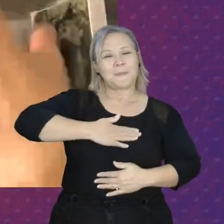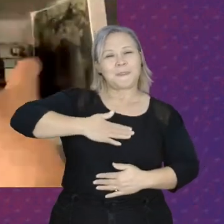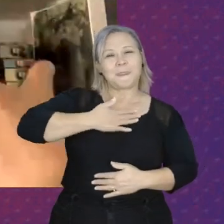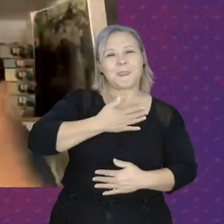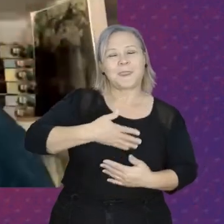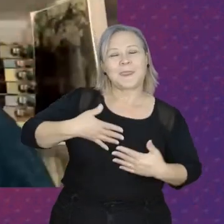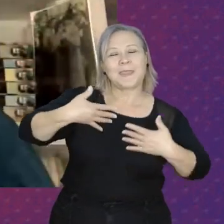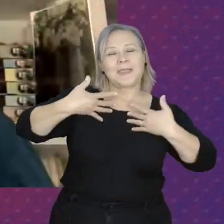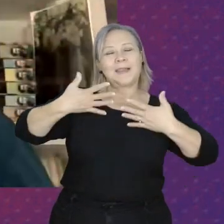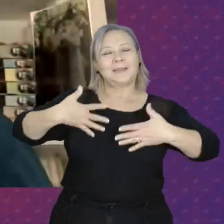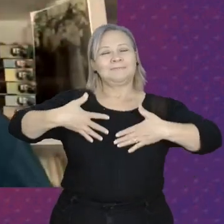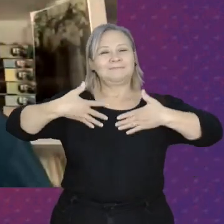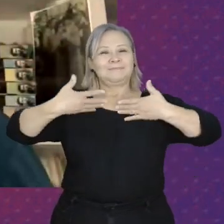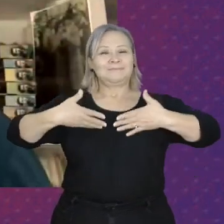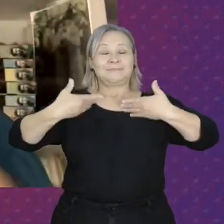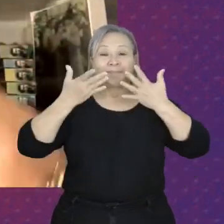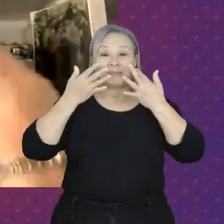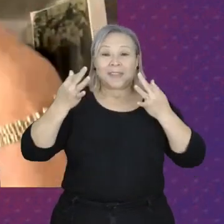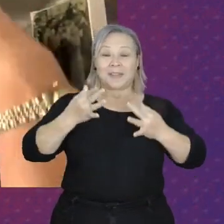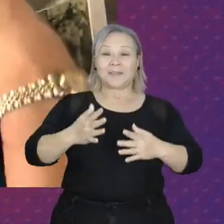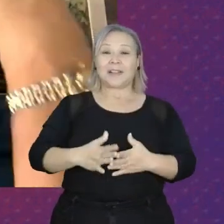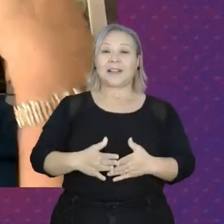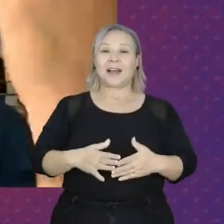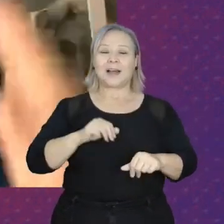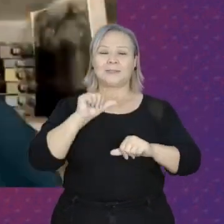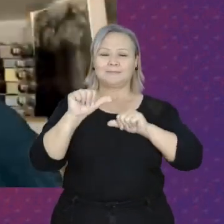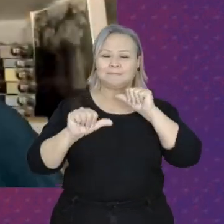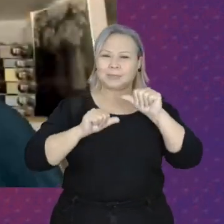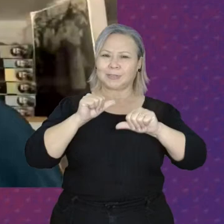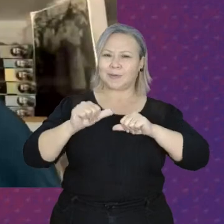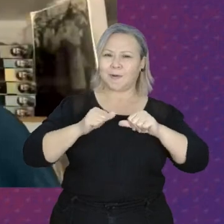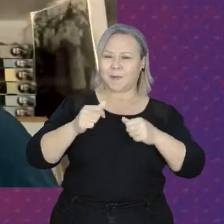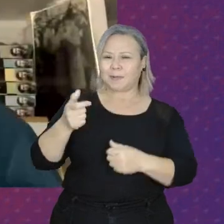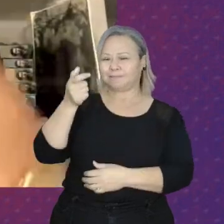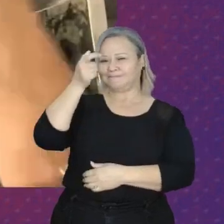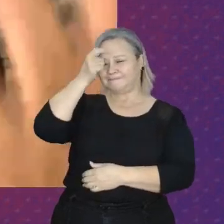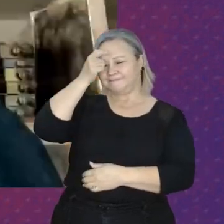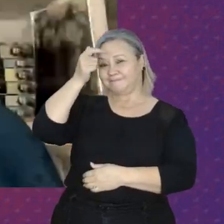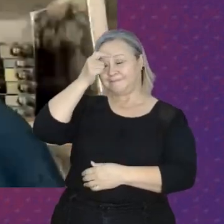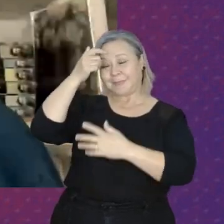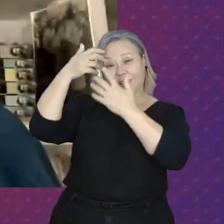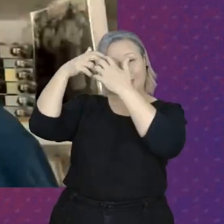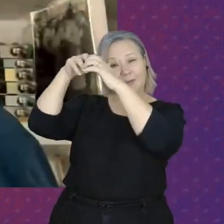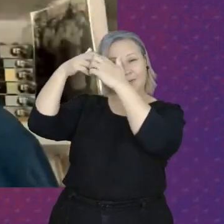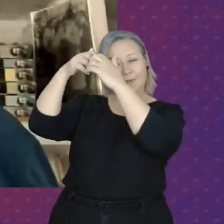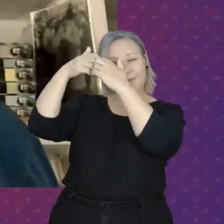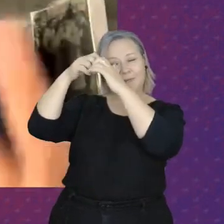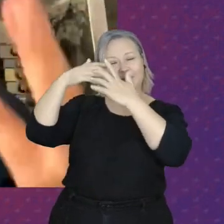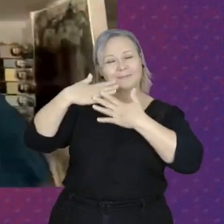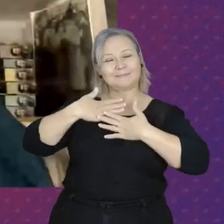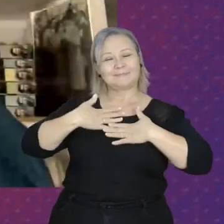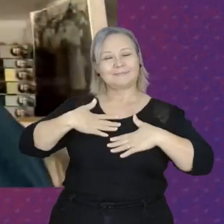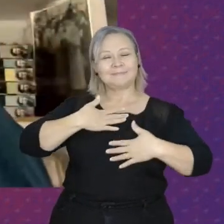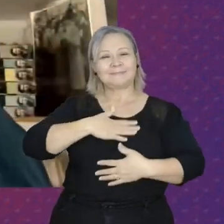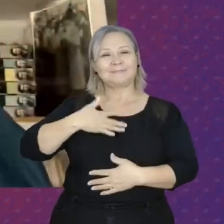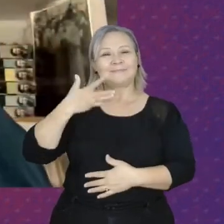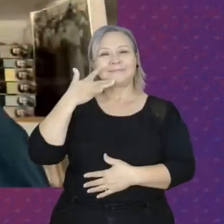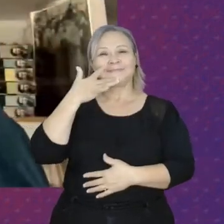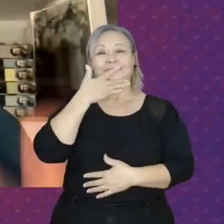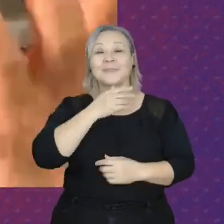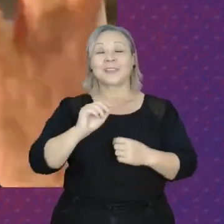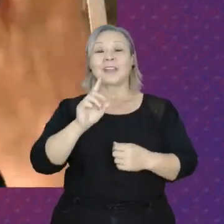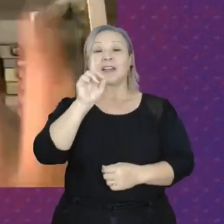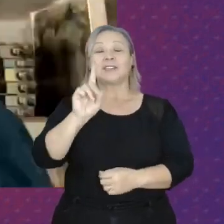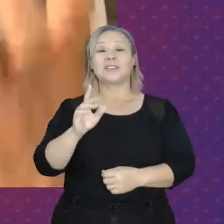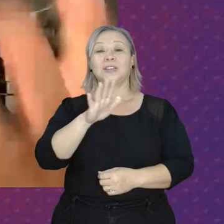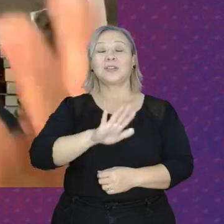a felicidade, a transformação da consciência, o deleite, que é direito de todas as